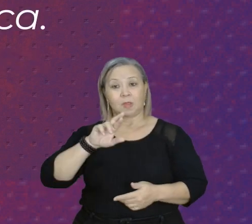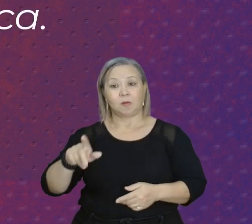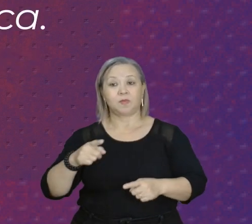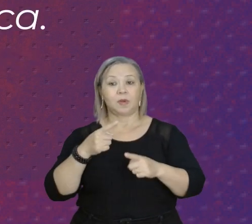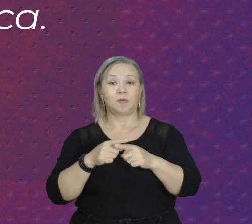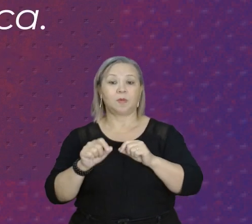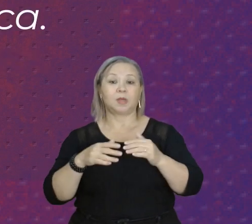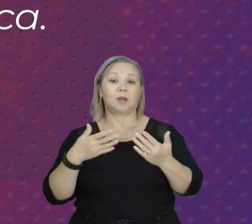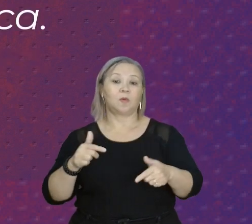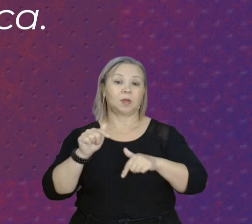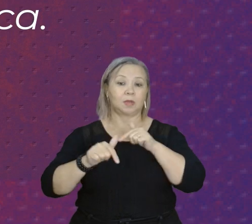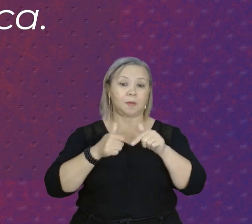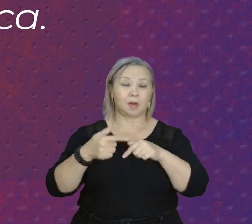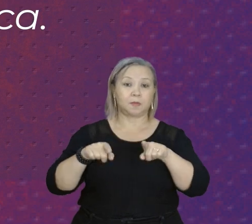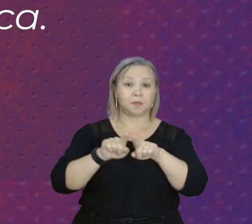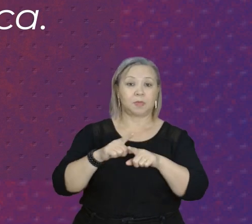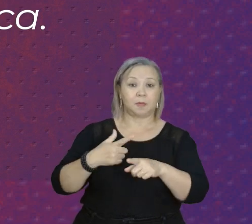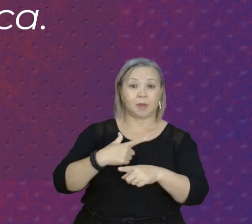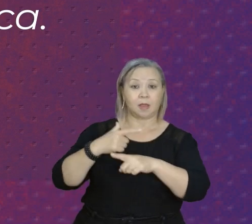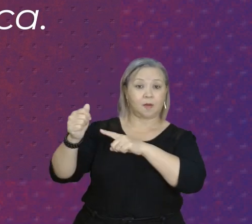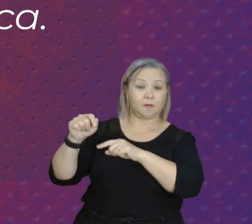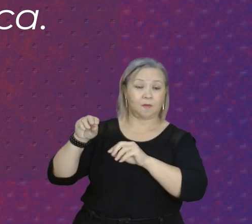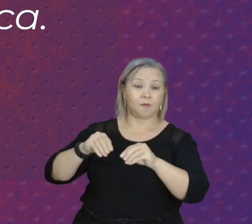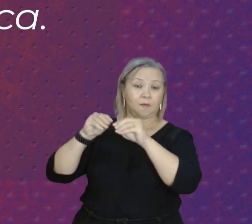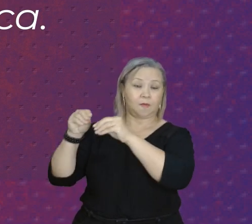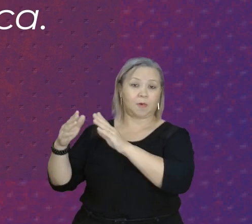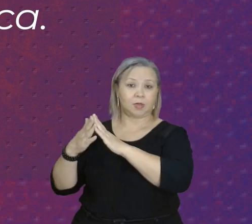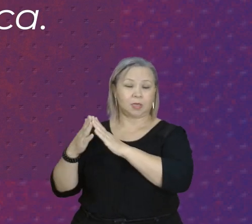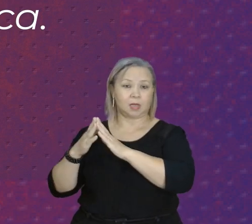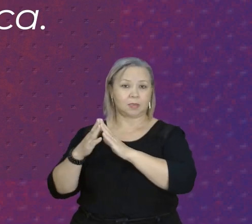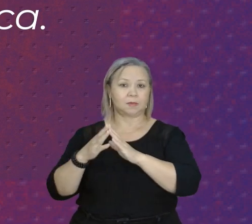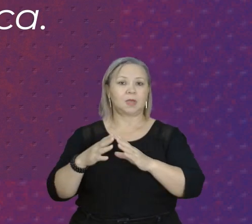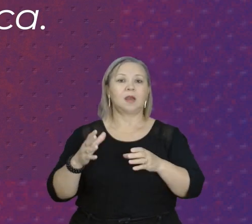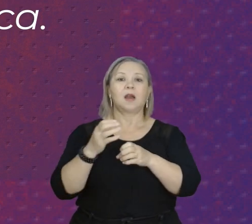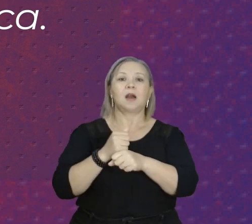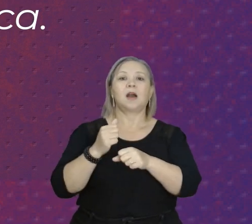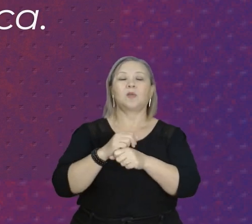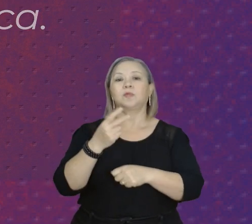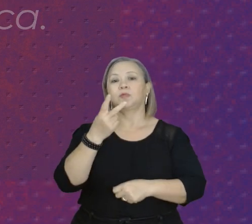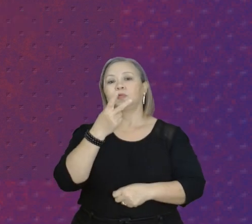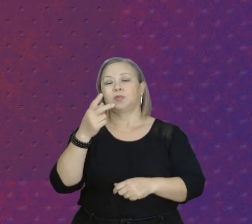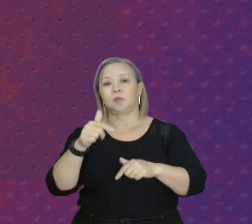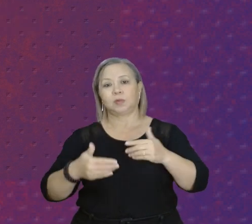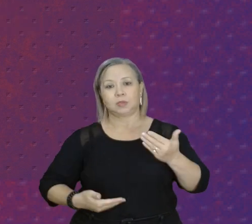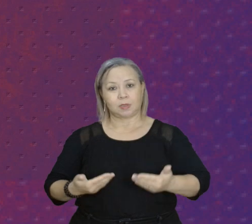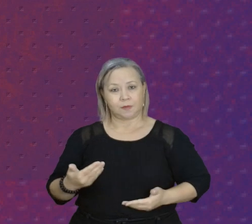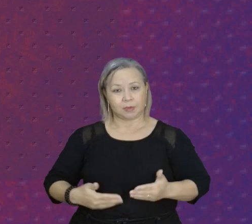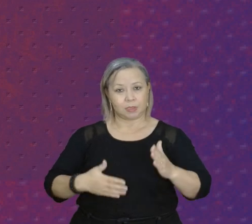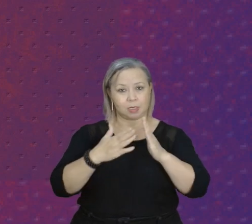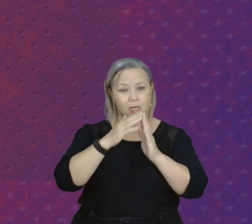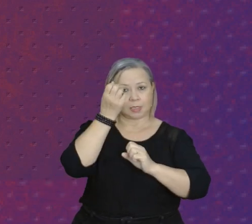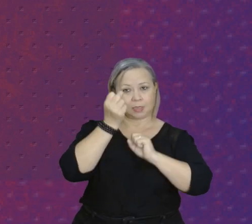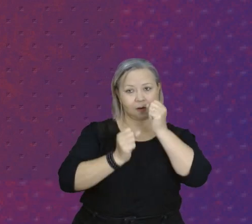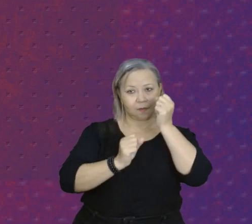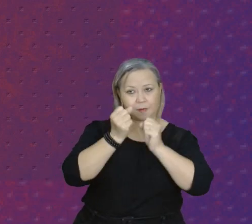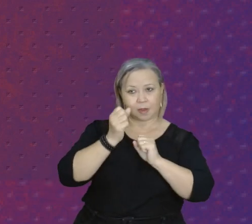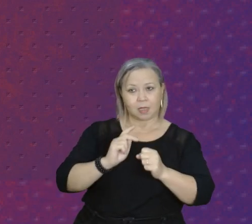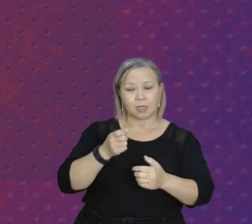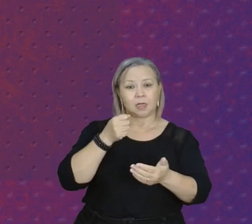quando trabalhamos também fora, acumulamos os 2 serviços, em casa e na fábrica, e sempre nos